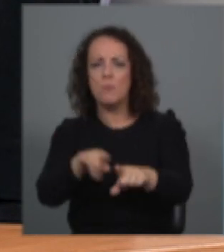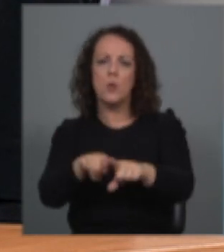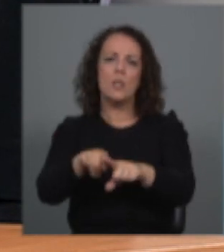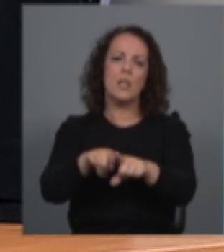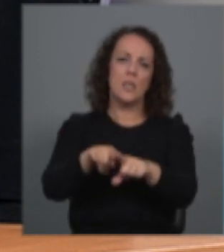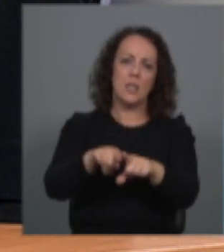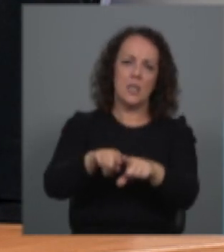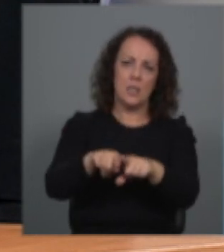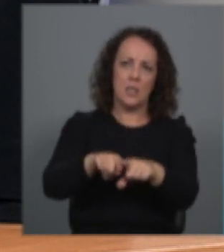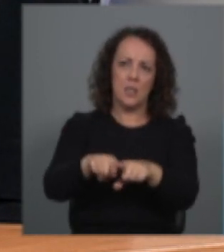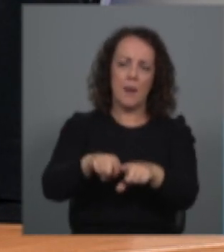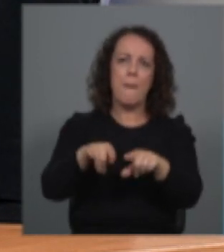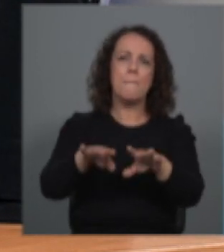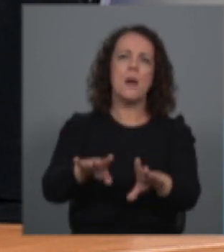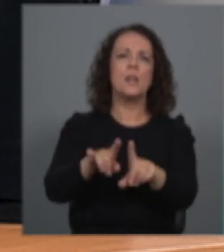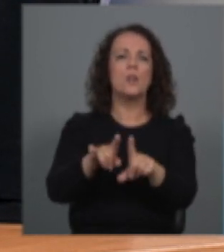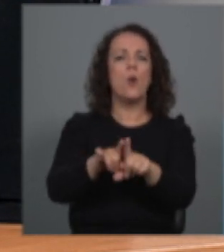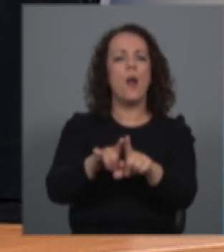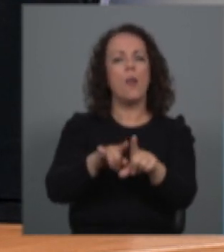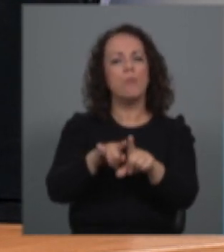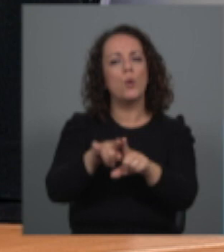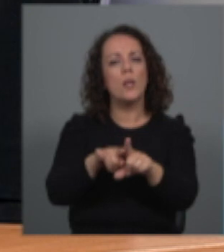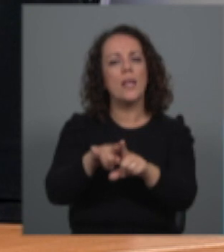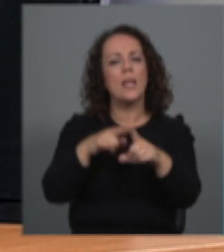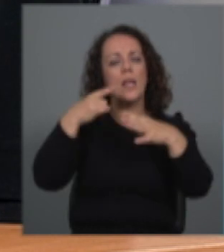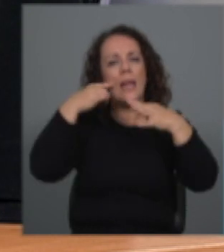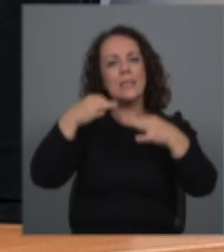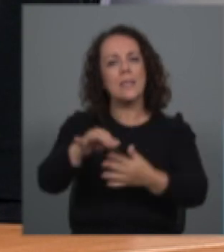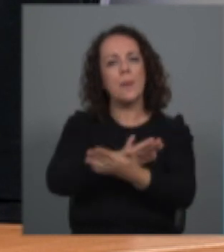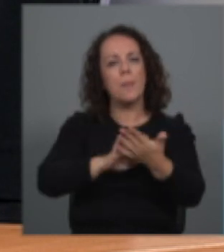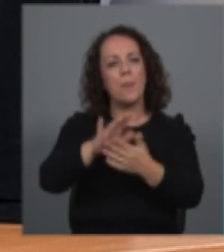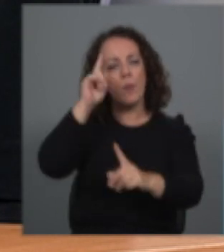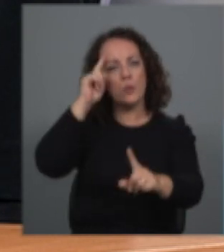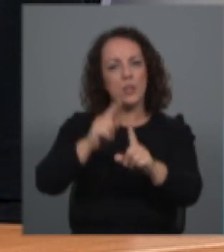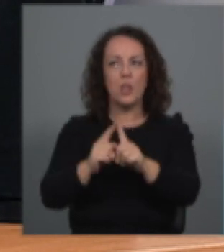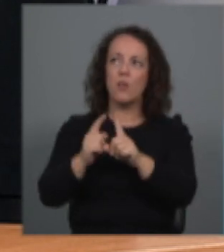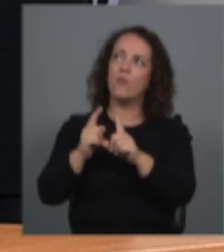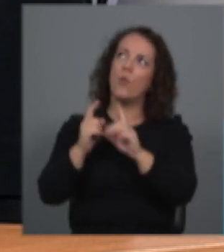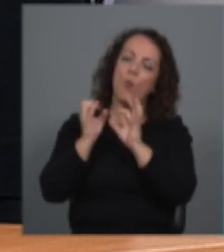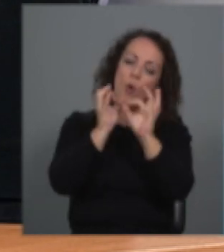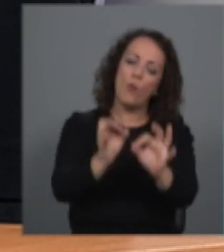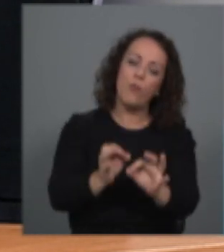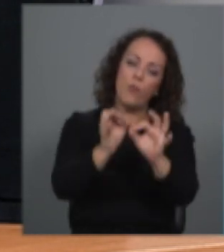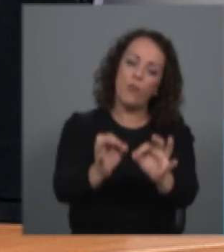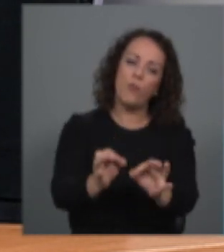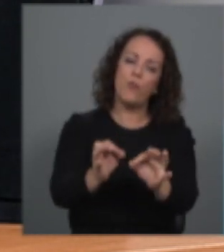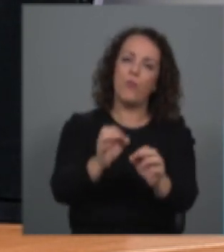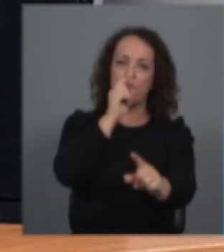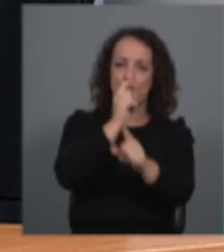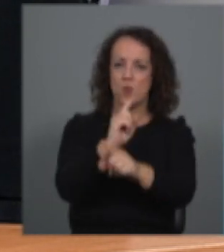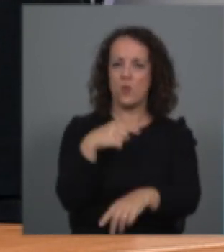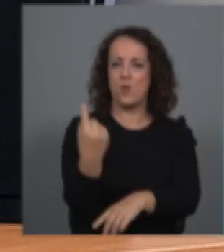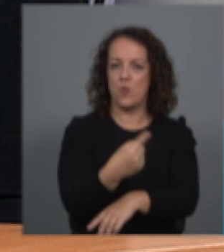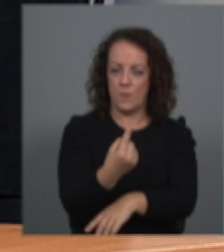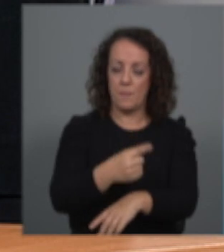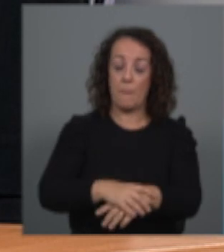termo mais nobre da política, do cuidar do bem comum. E de